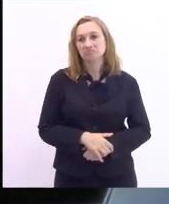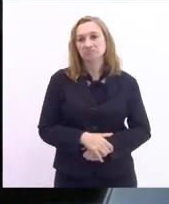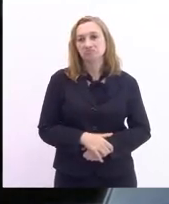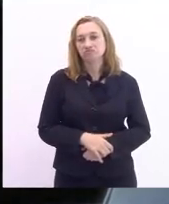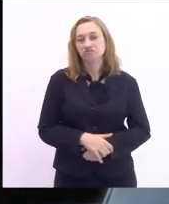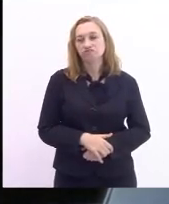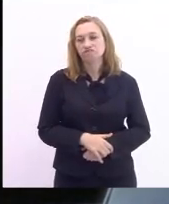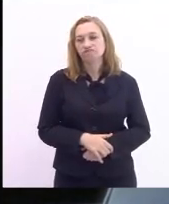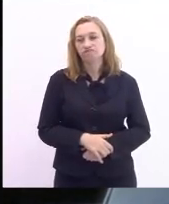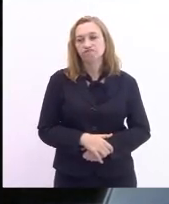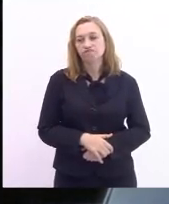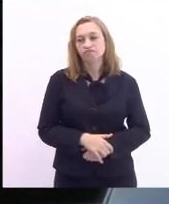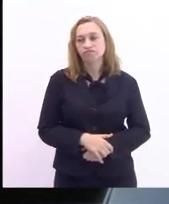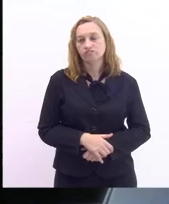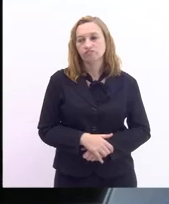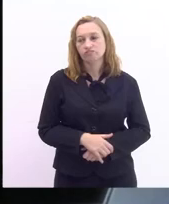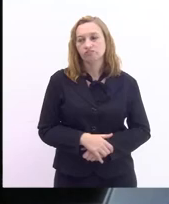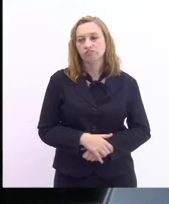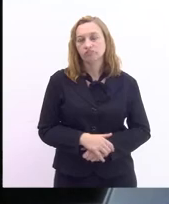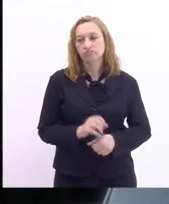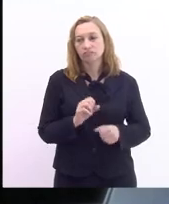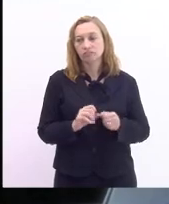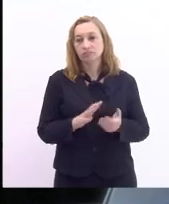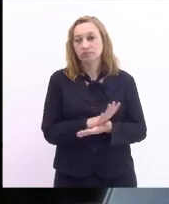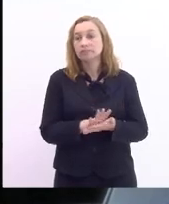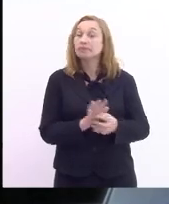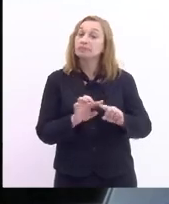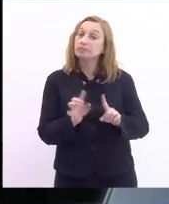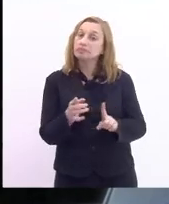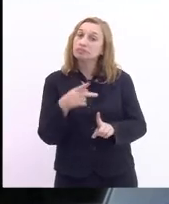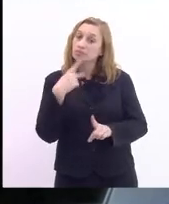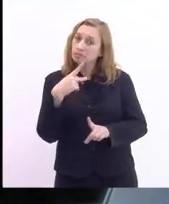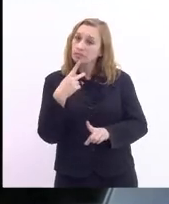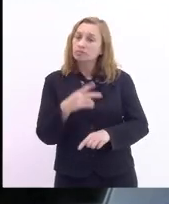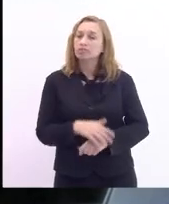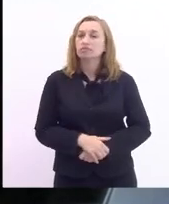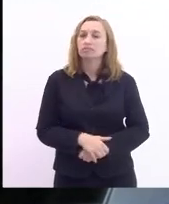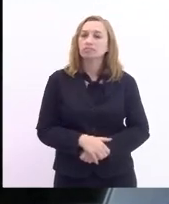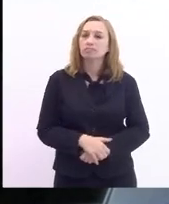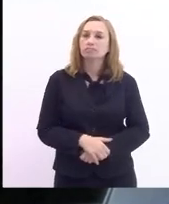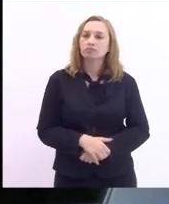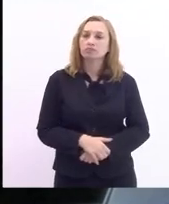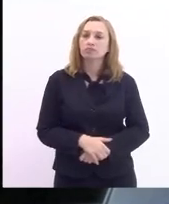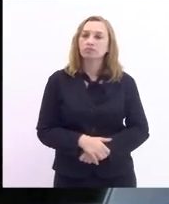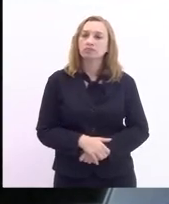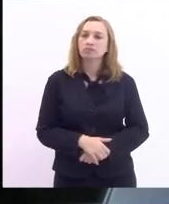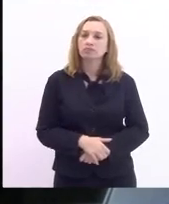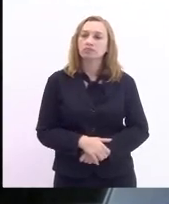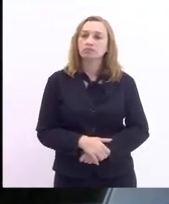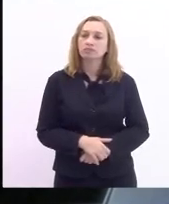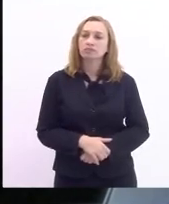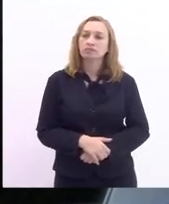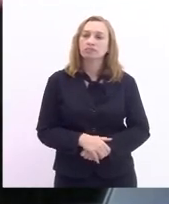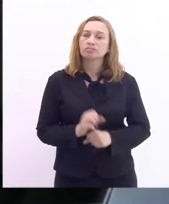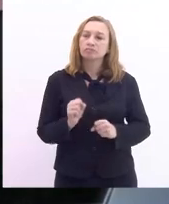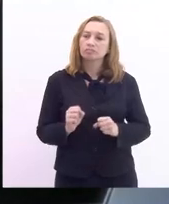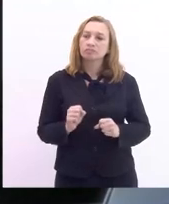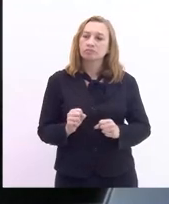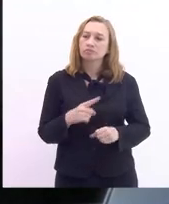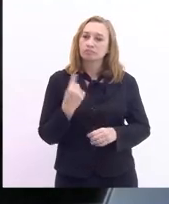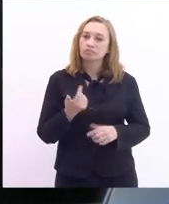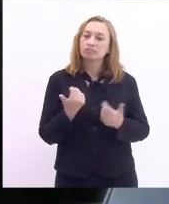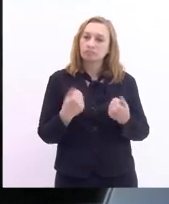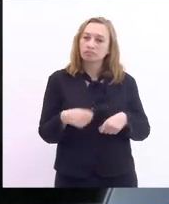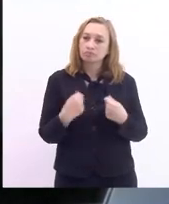mandá-los hein é mas confesso que talvez nós tenhamos